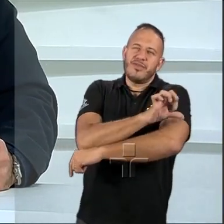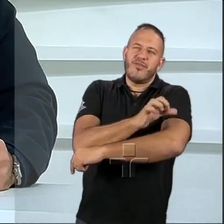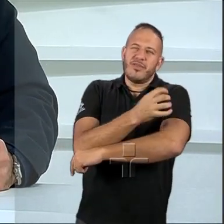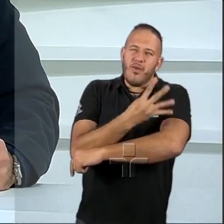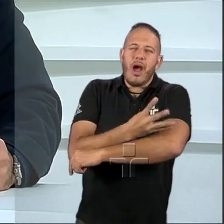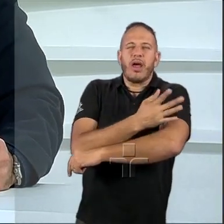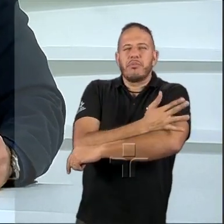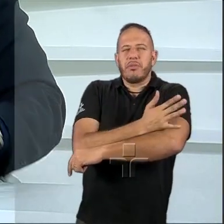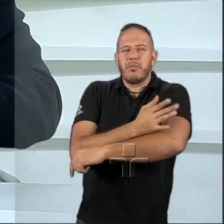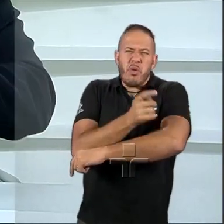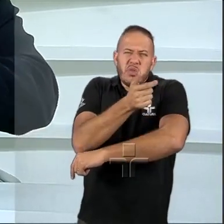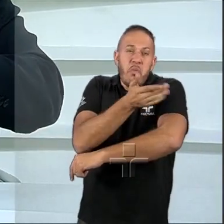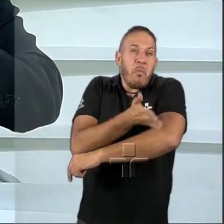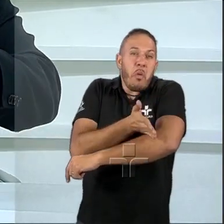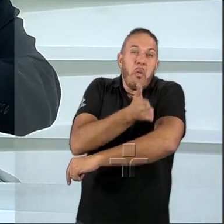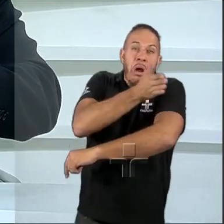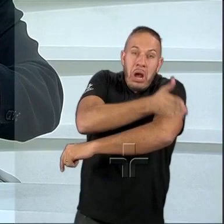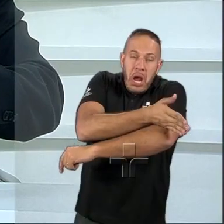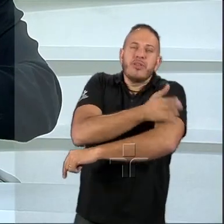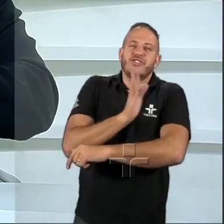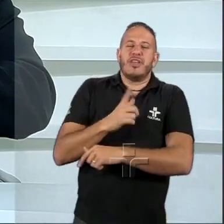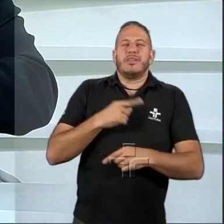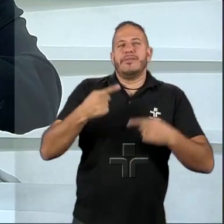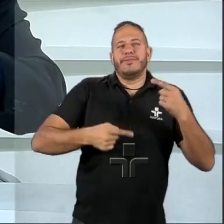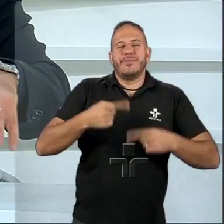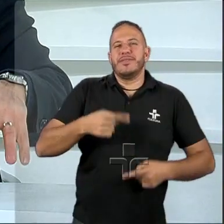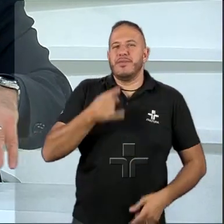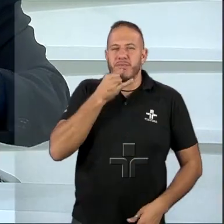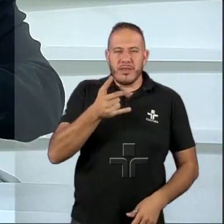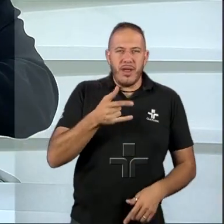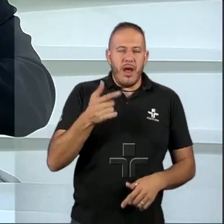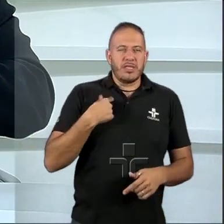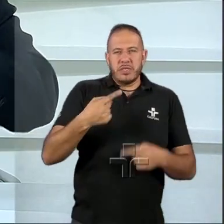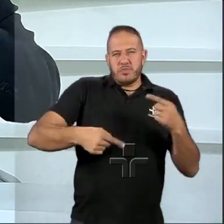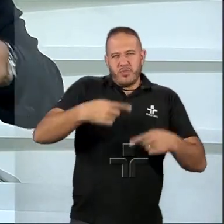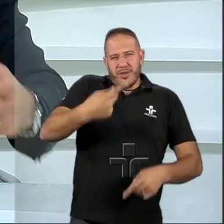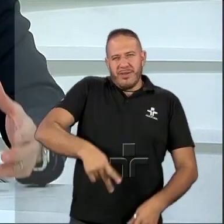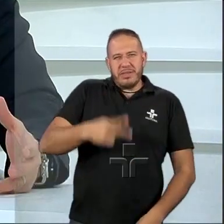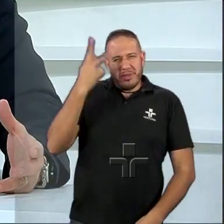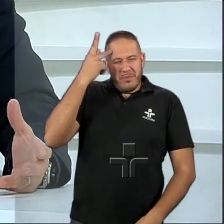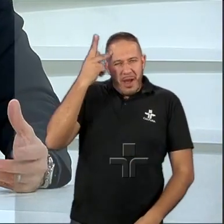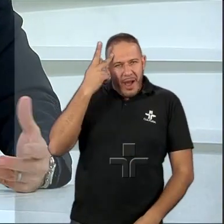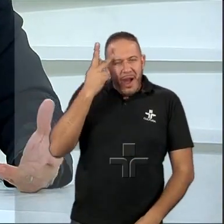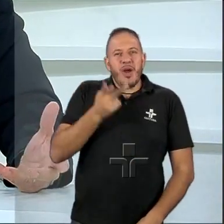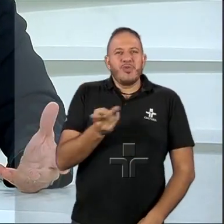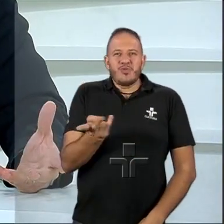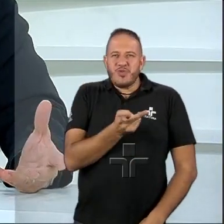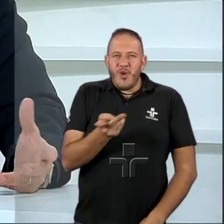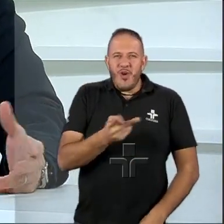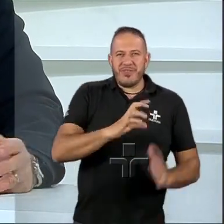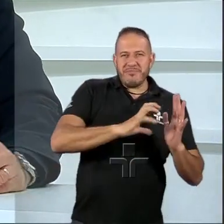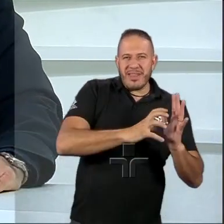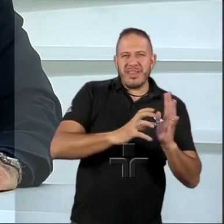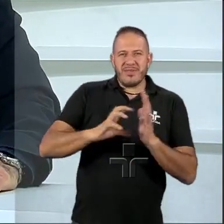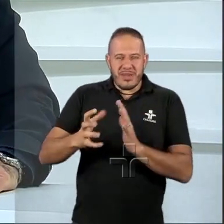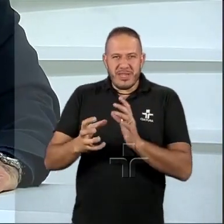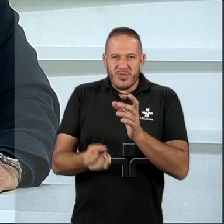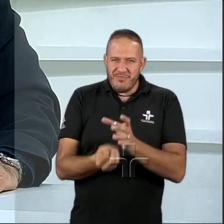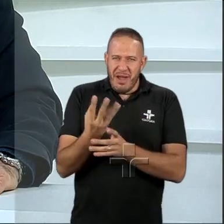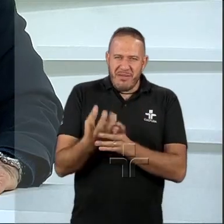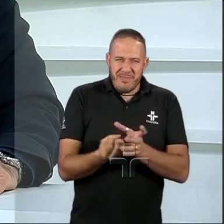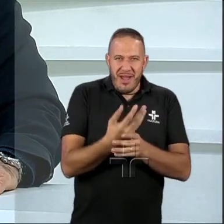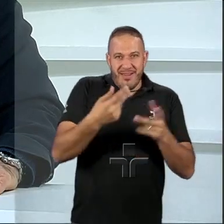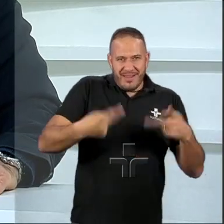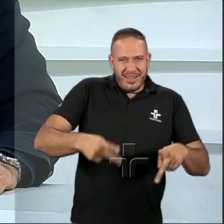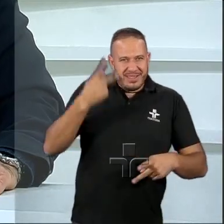um pouco antes, quando já tinha uma disputa, por exemplo, no plano estadual em São Paulo, onde os dois partidos, inclusive, se formaram, e